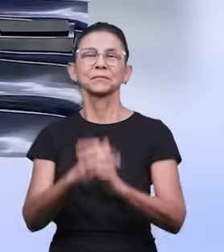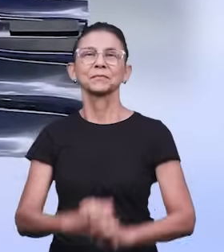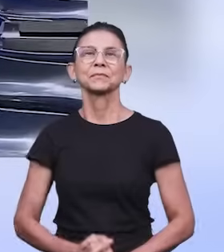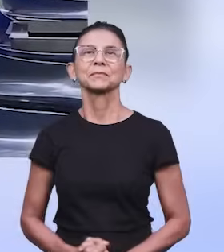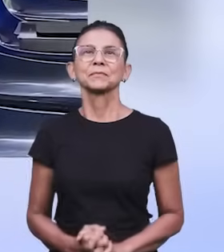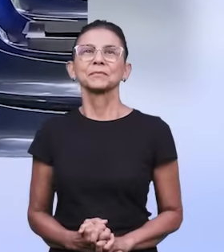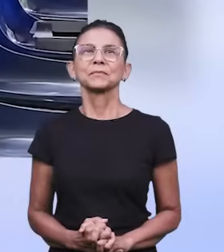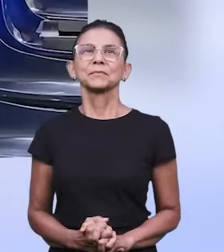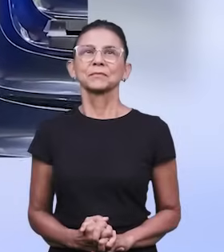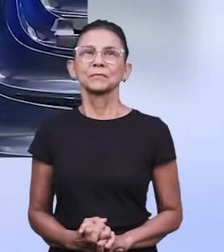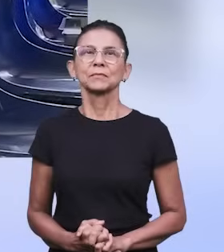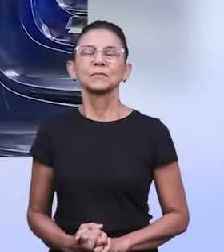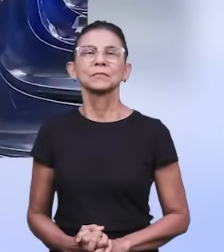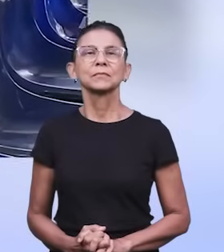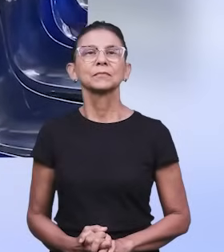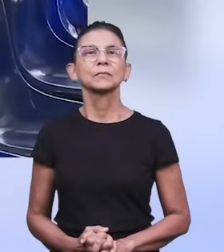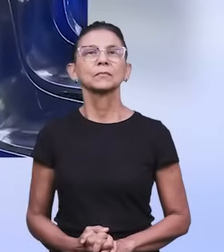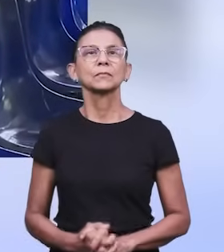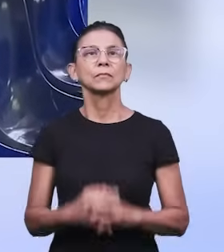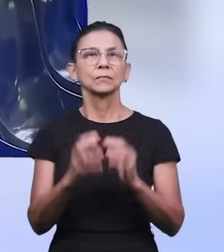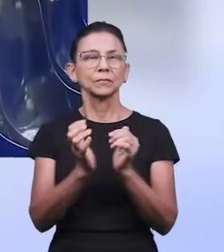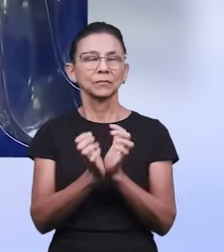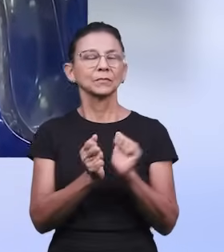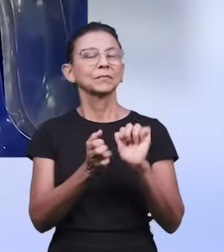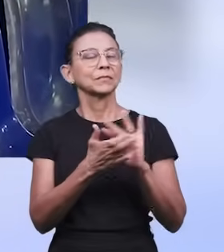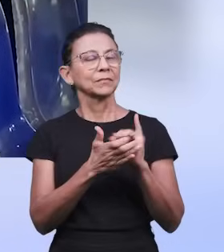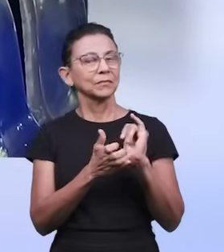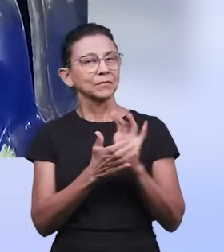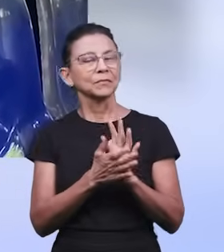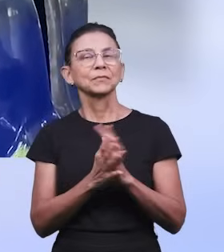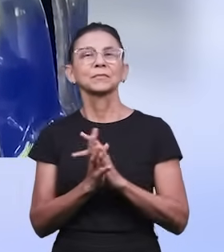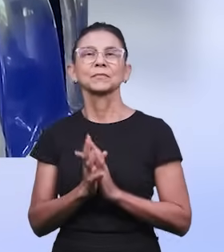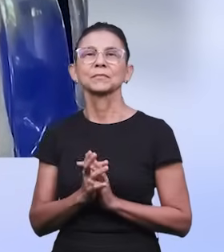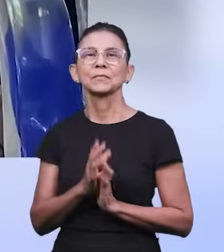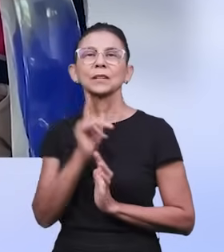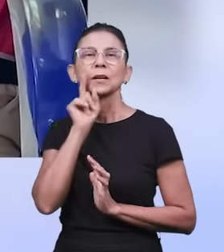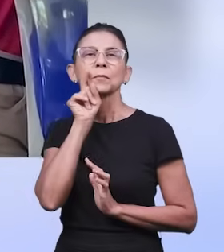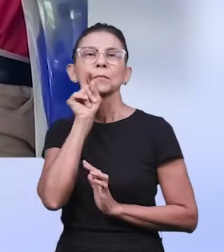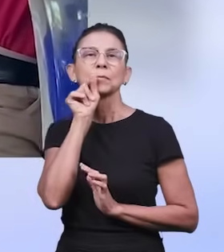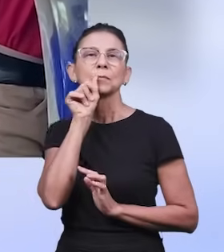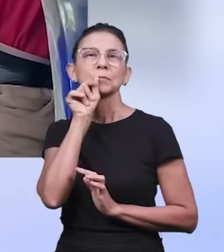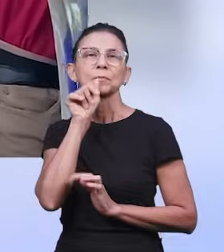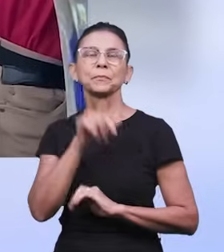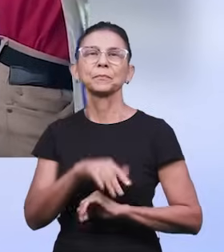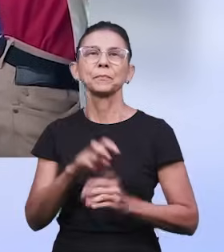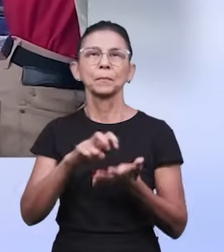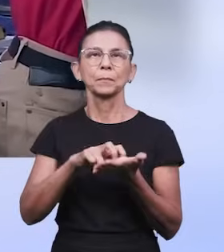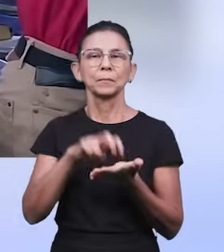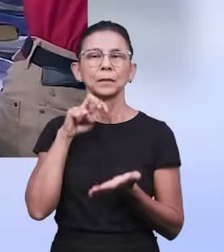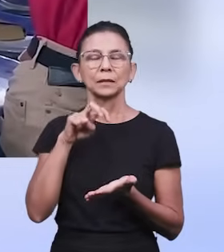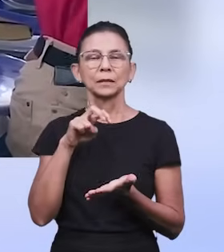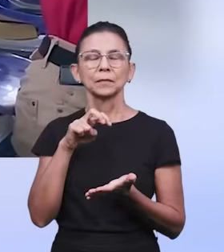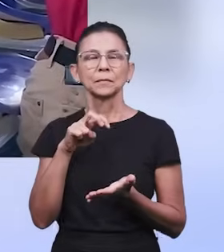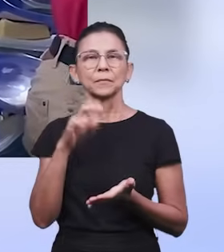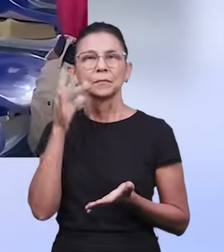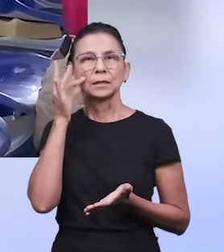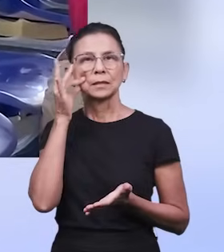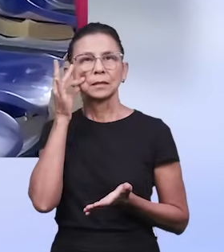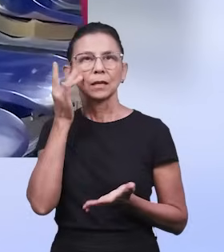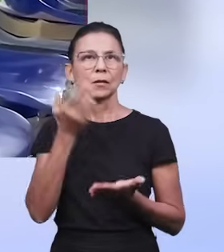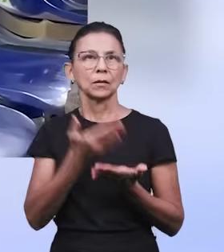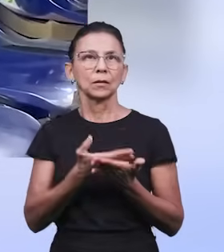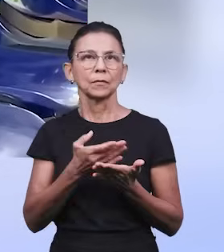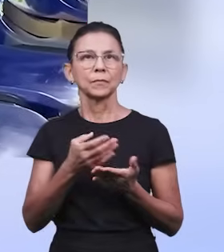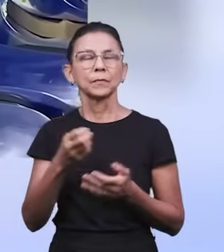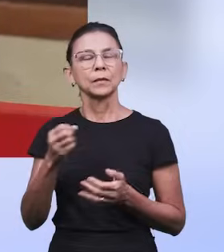nós também participamos do seminário para grupos de louvor no Manaim, em Maceió. Pela manhã, tivemos aulas presenciais, tratando sobre